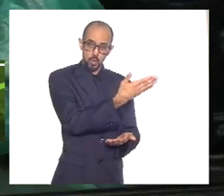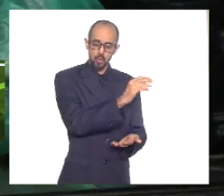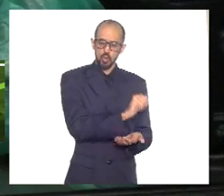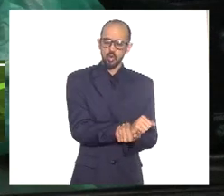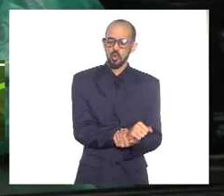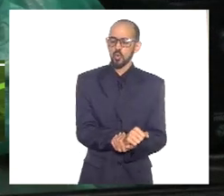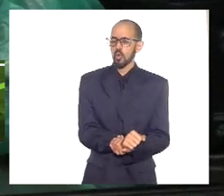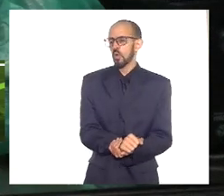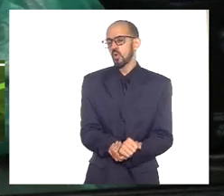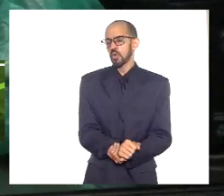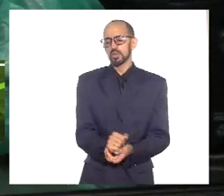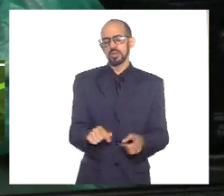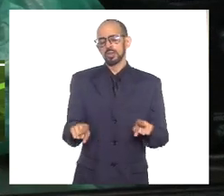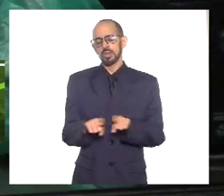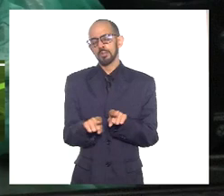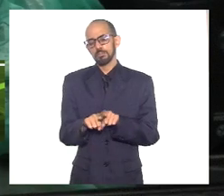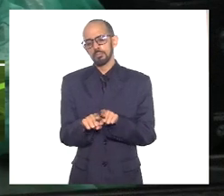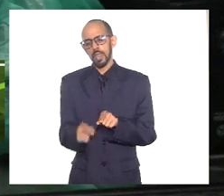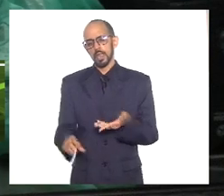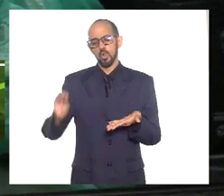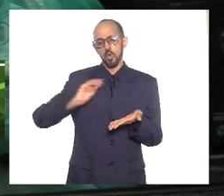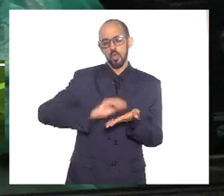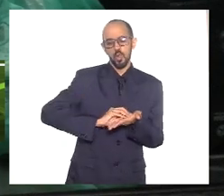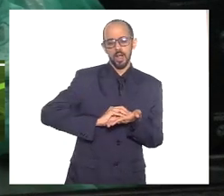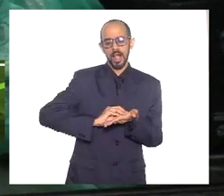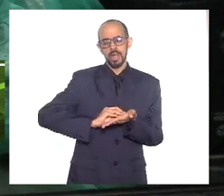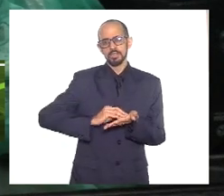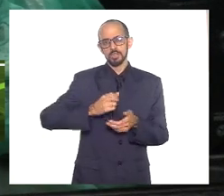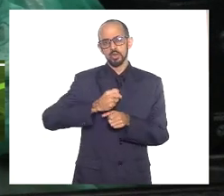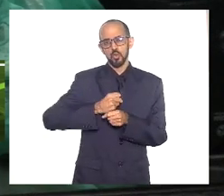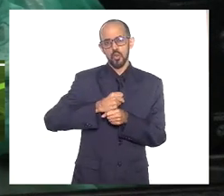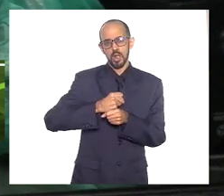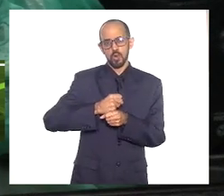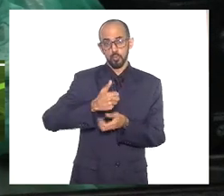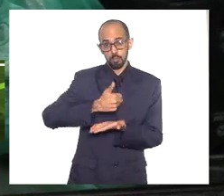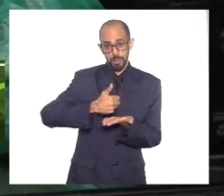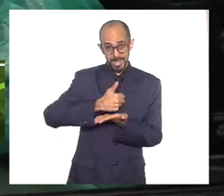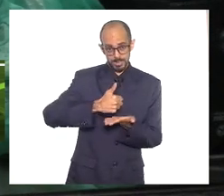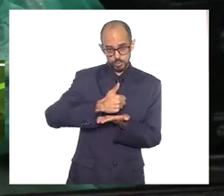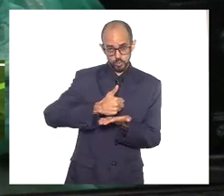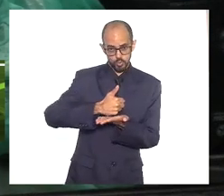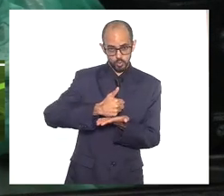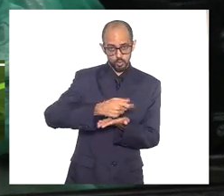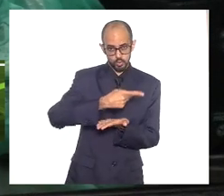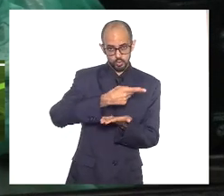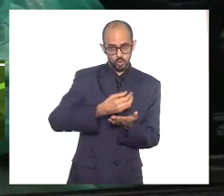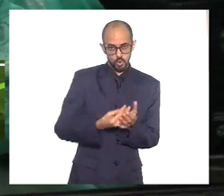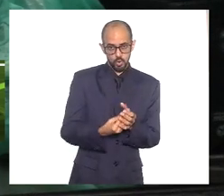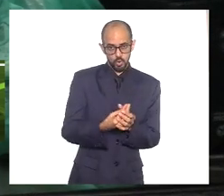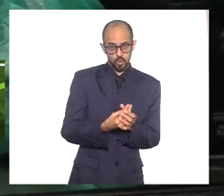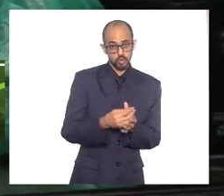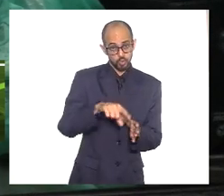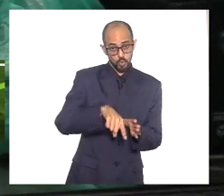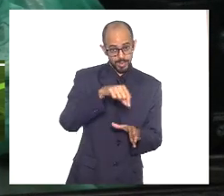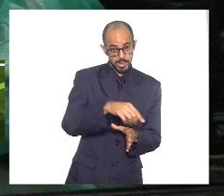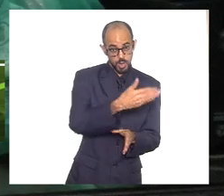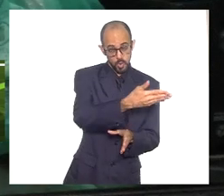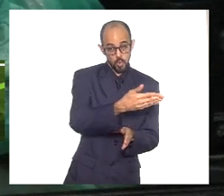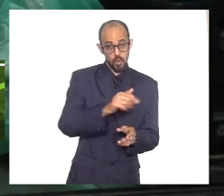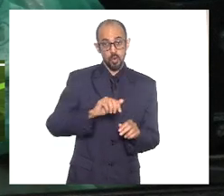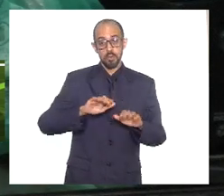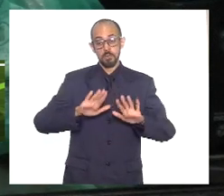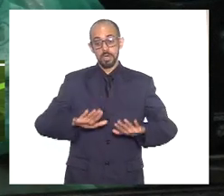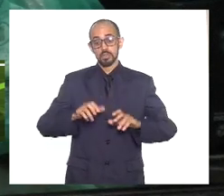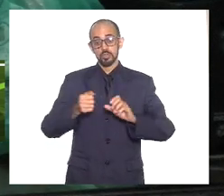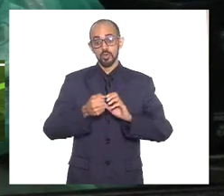fizesse parte, no ano base que o senhor definiu, como um atributo do regime